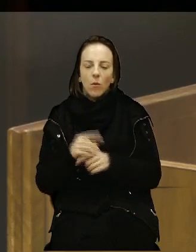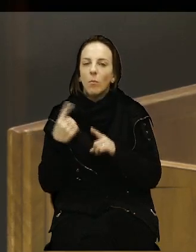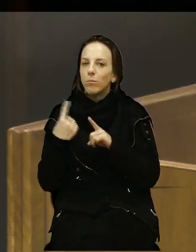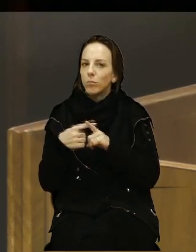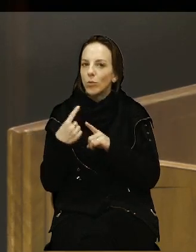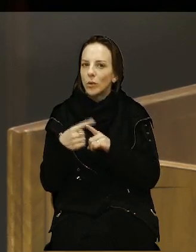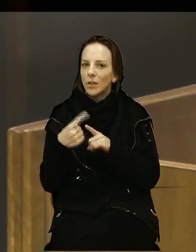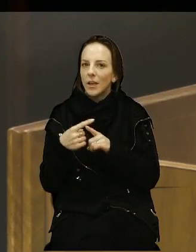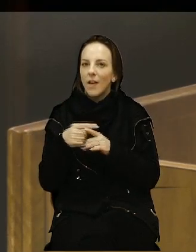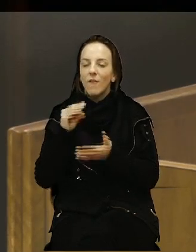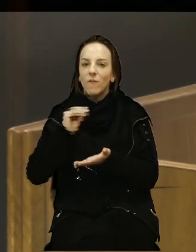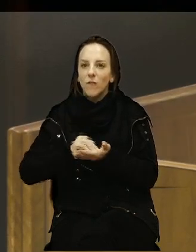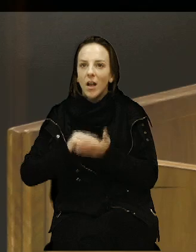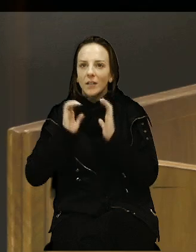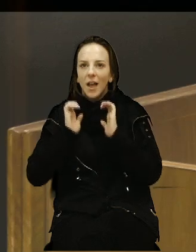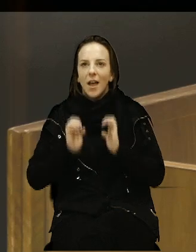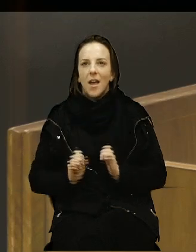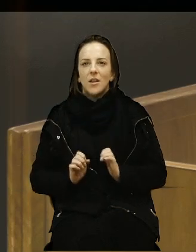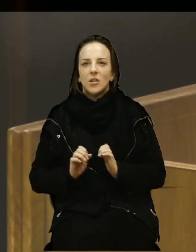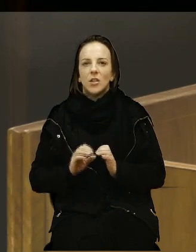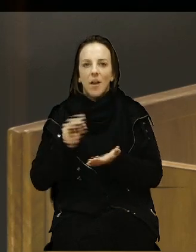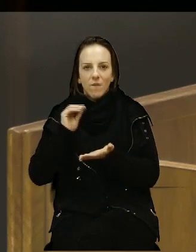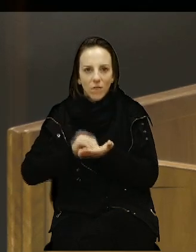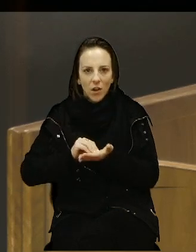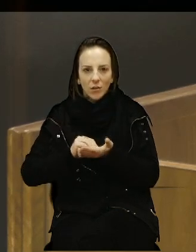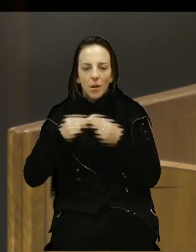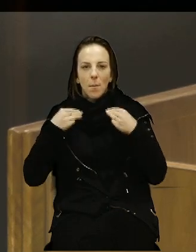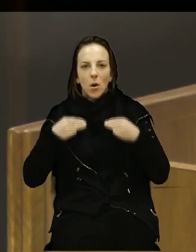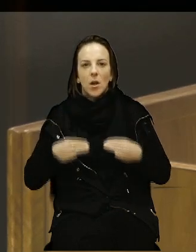ética e a moralidade e hoje não se reelegeram o vereador.